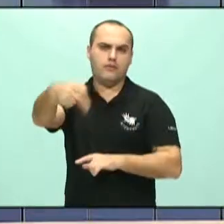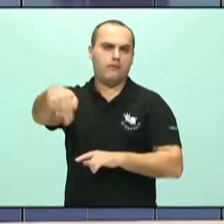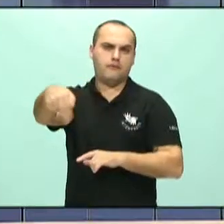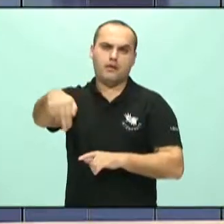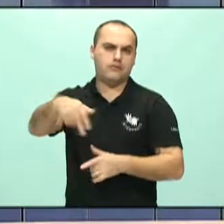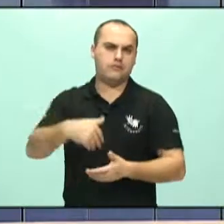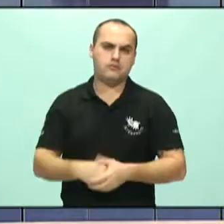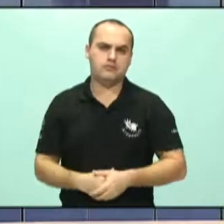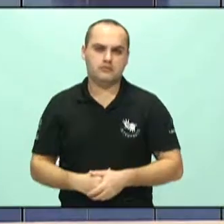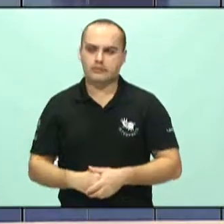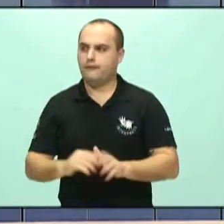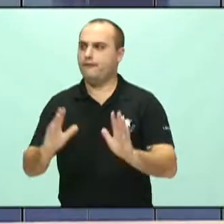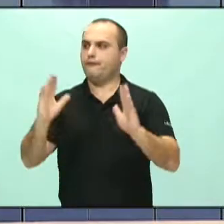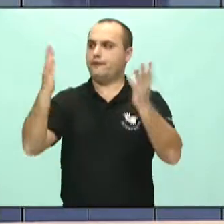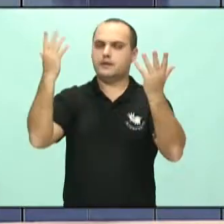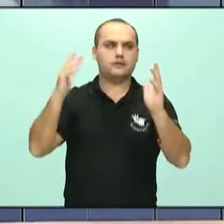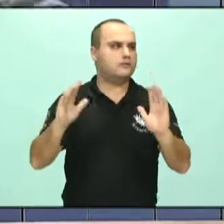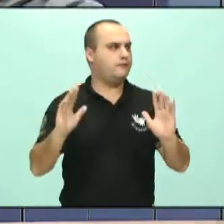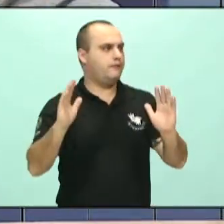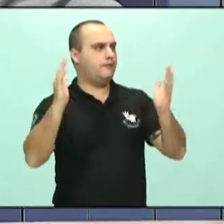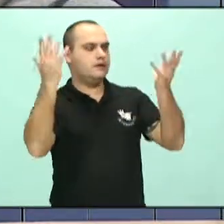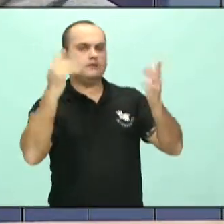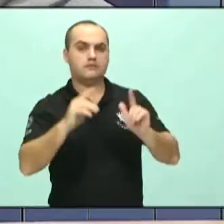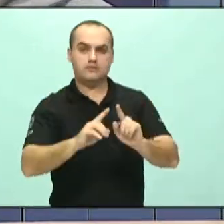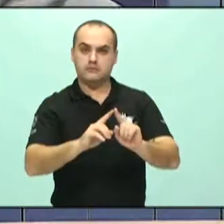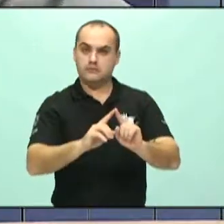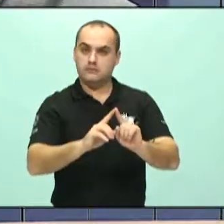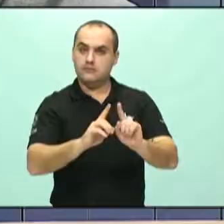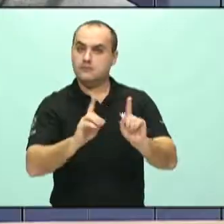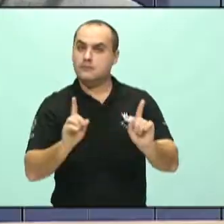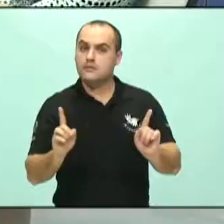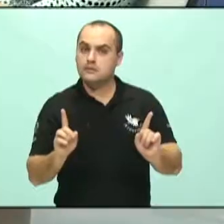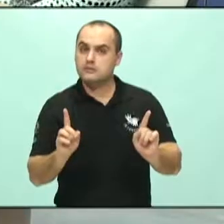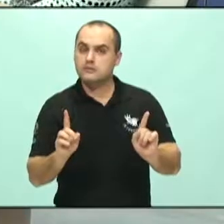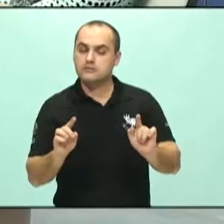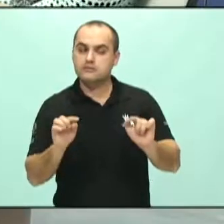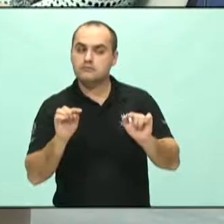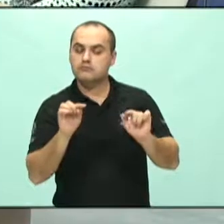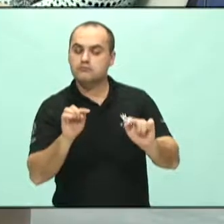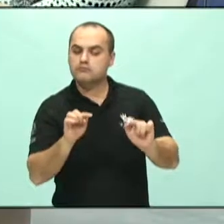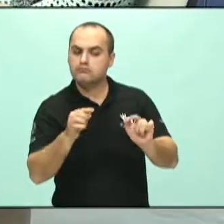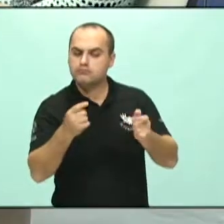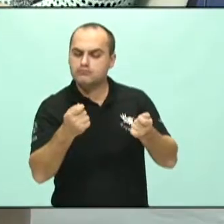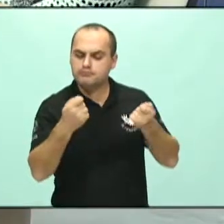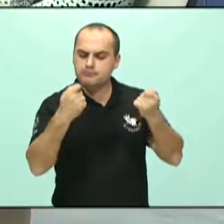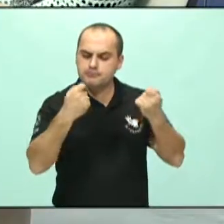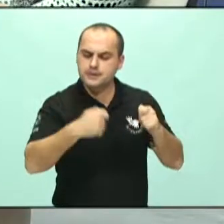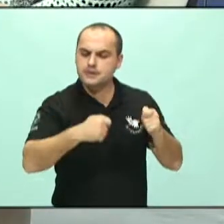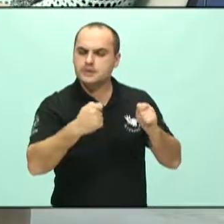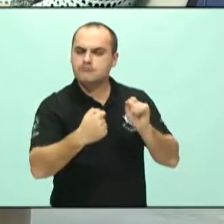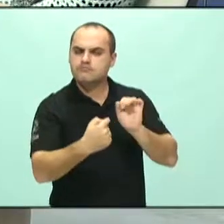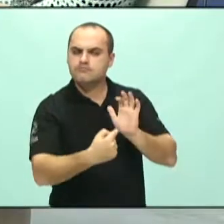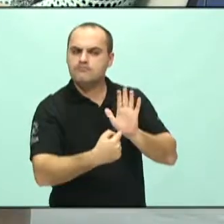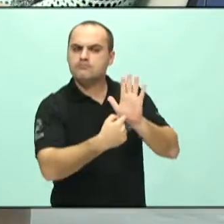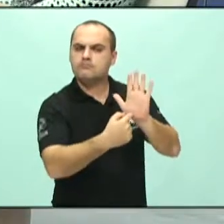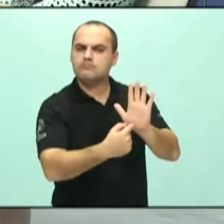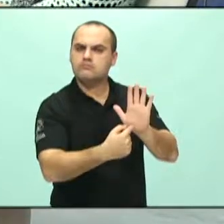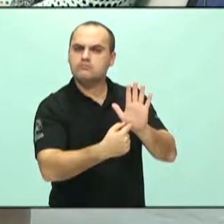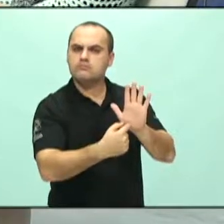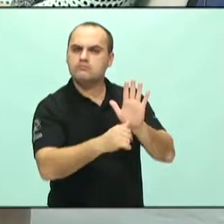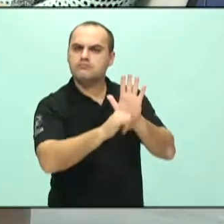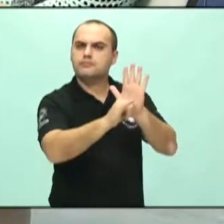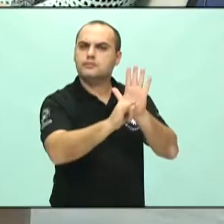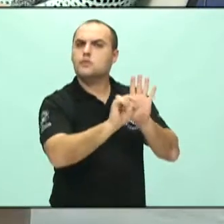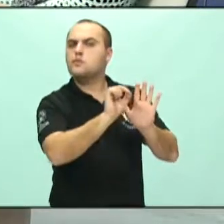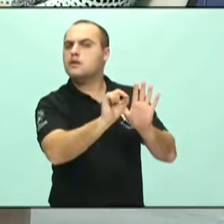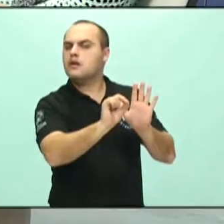com festividades. Mas nós temos que fazer com que a identidade, o que é uma identidade? A identidade